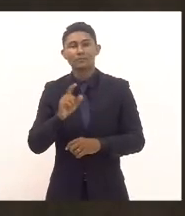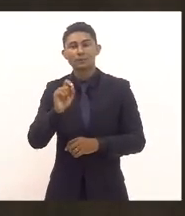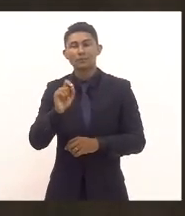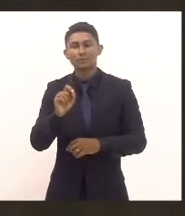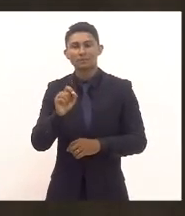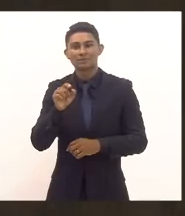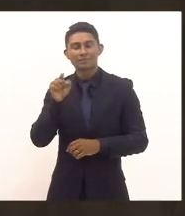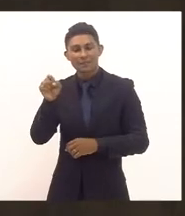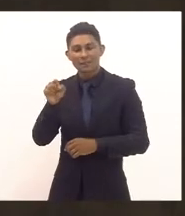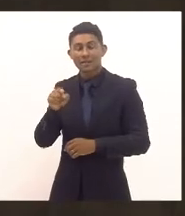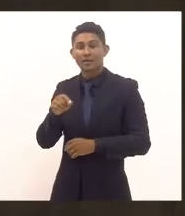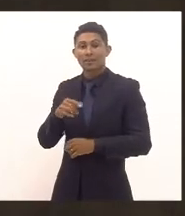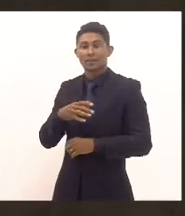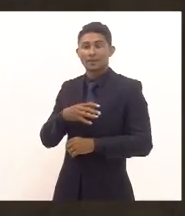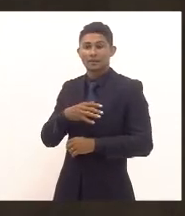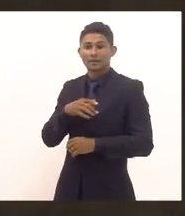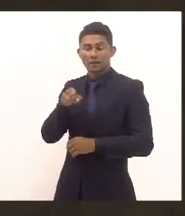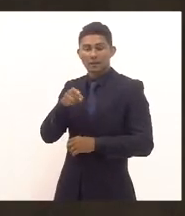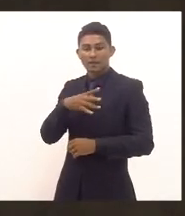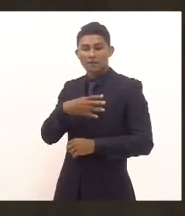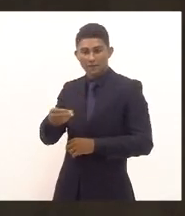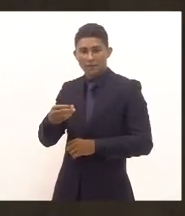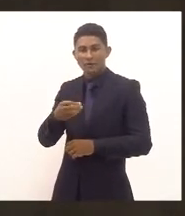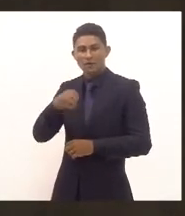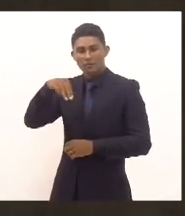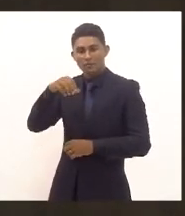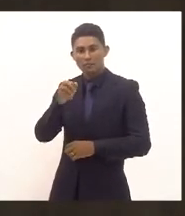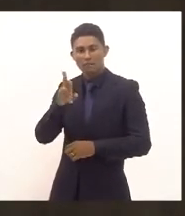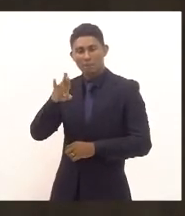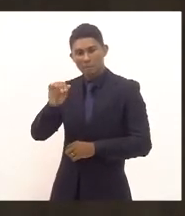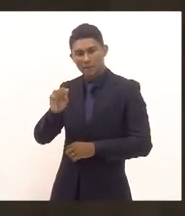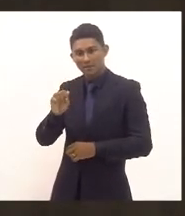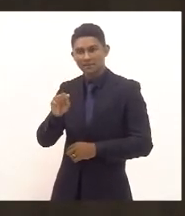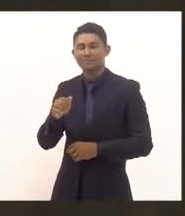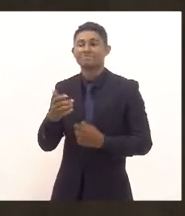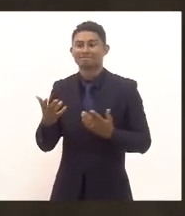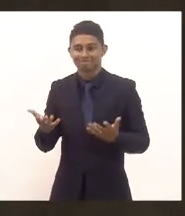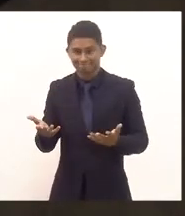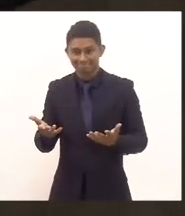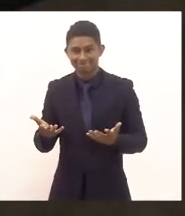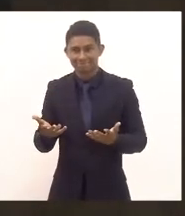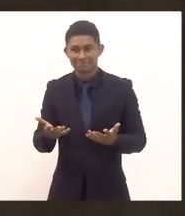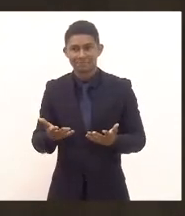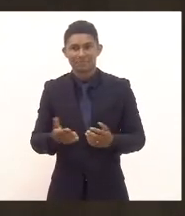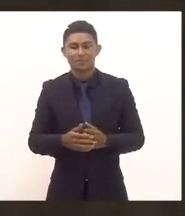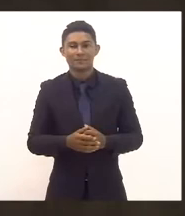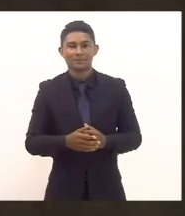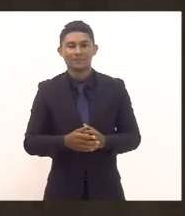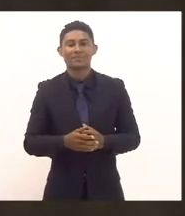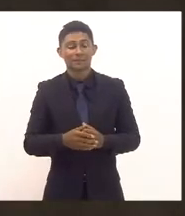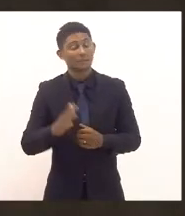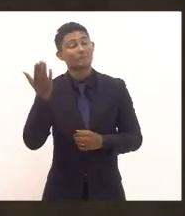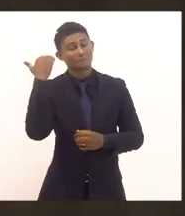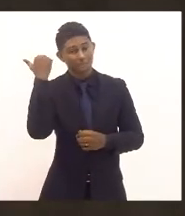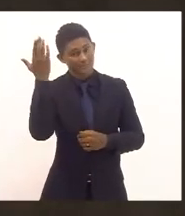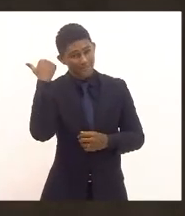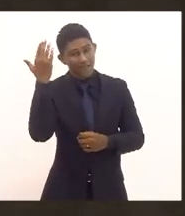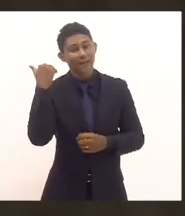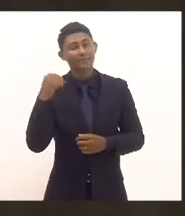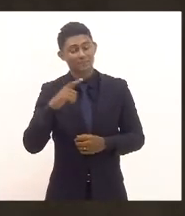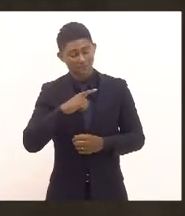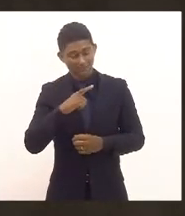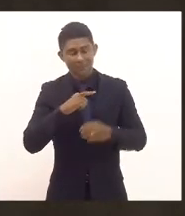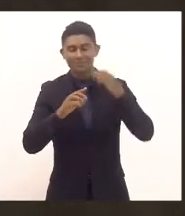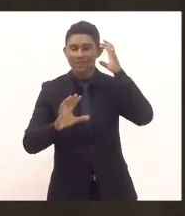Maria homem nasceu Cerro bravo foi seu berço Natal Então essa era a nossa querida